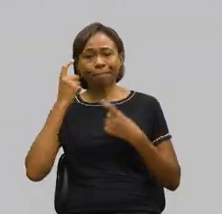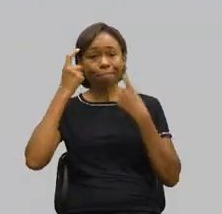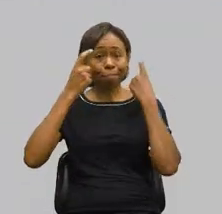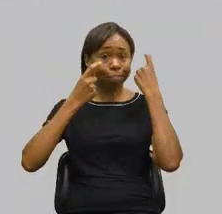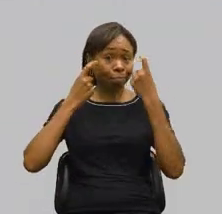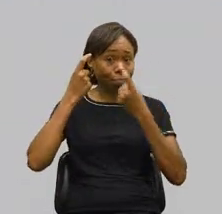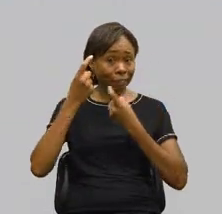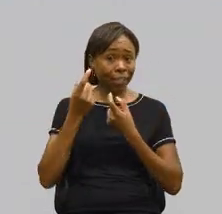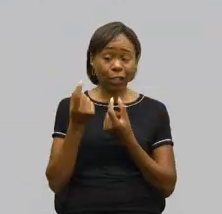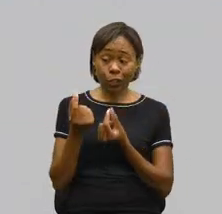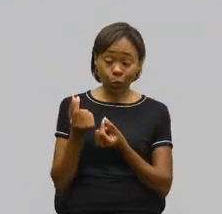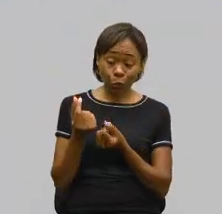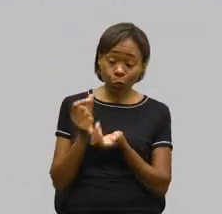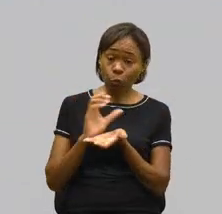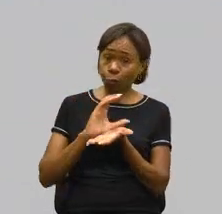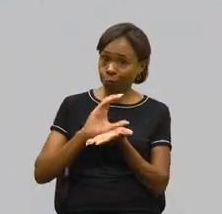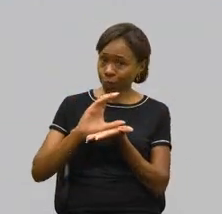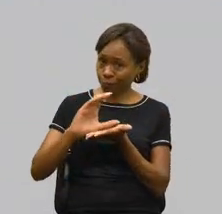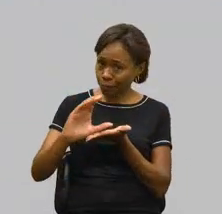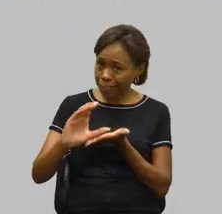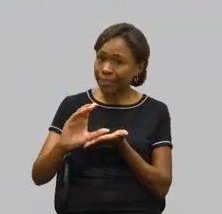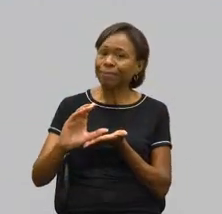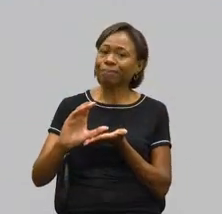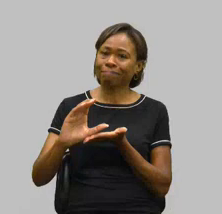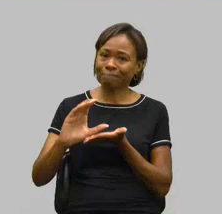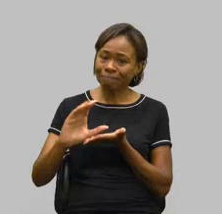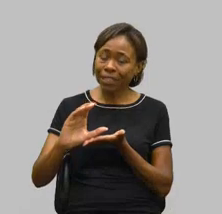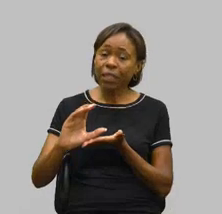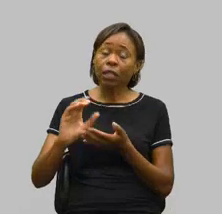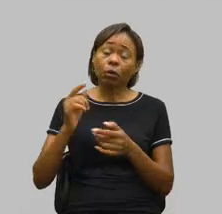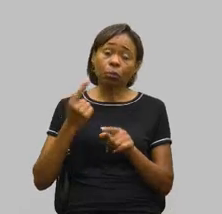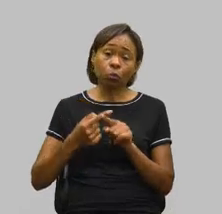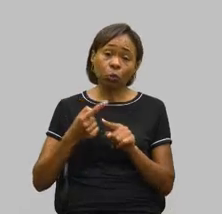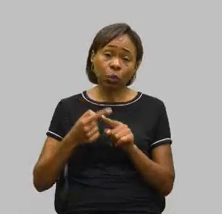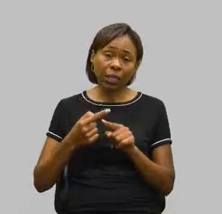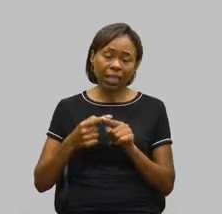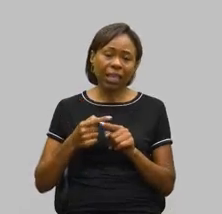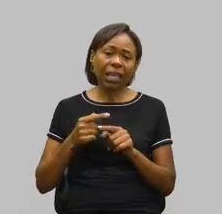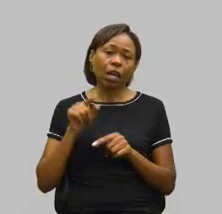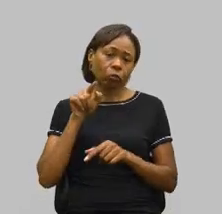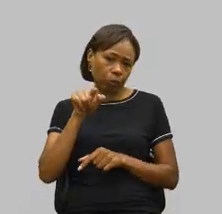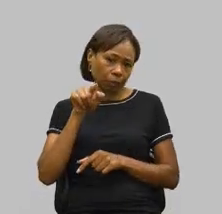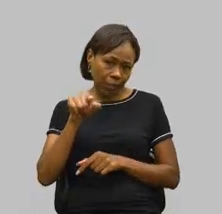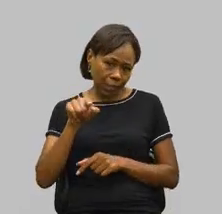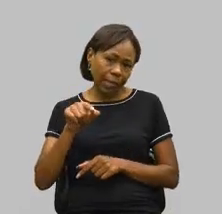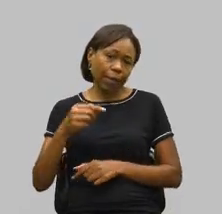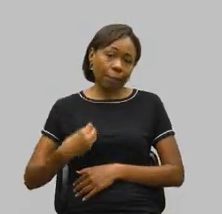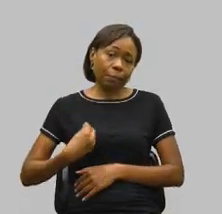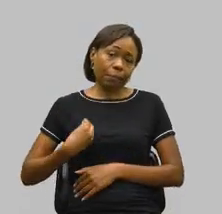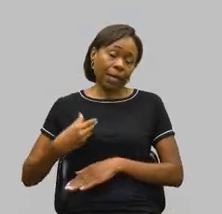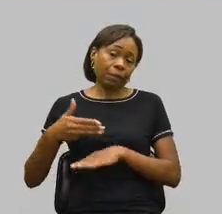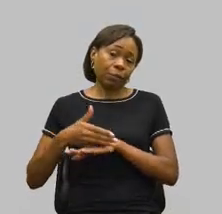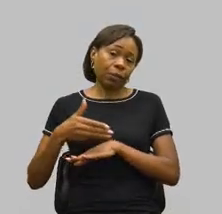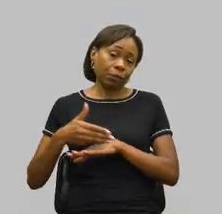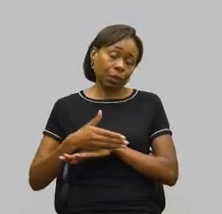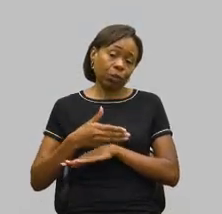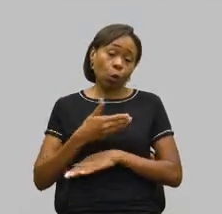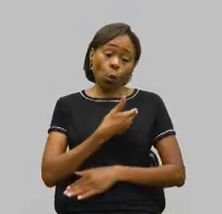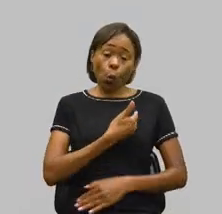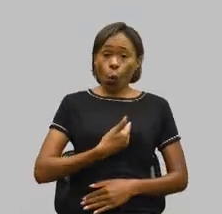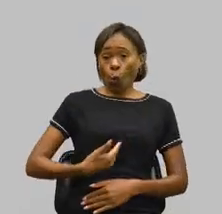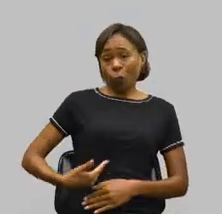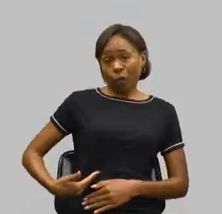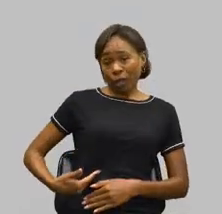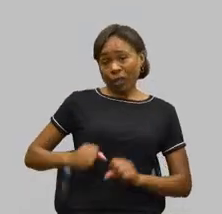investimentos nessa sua pauta porque você participa de um governo que defende o estado mínimo e no